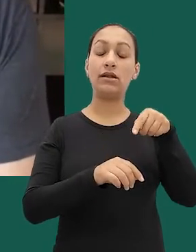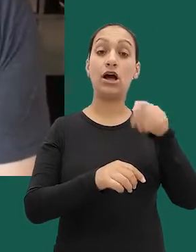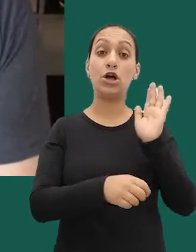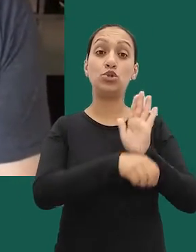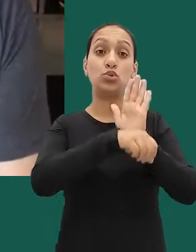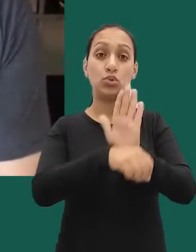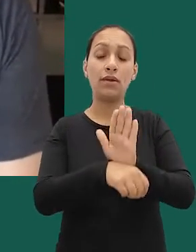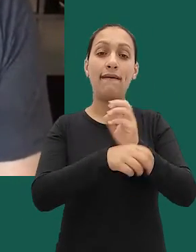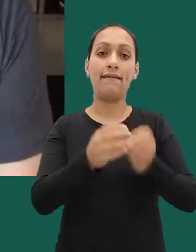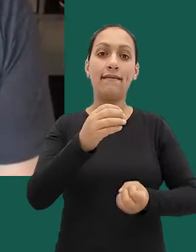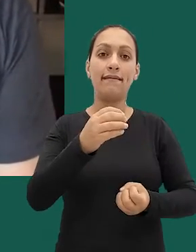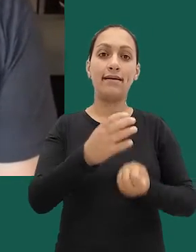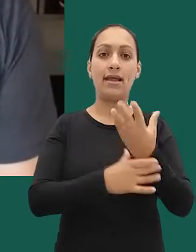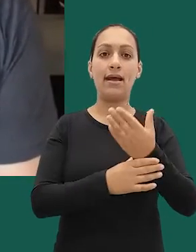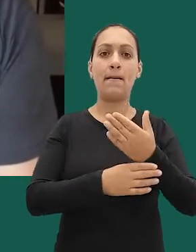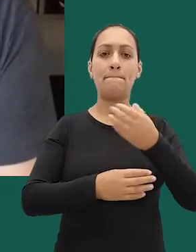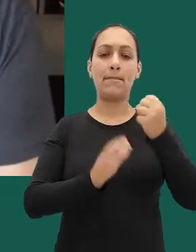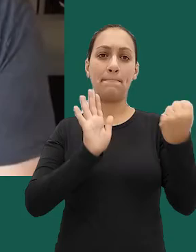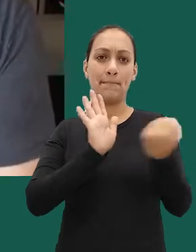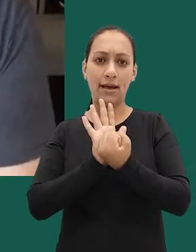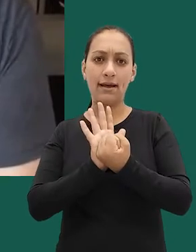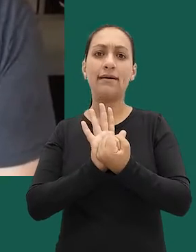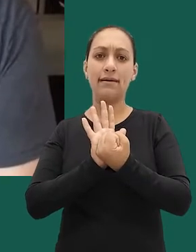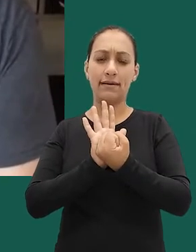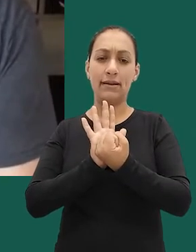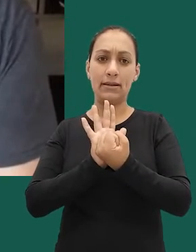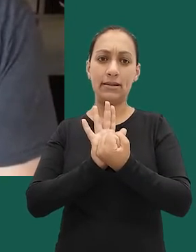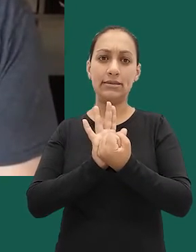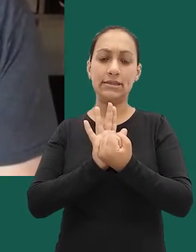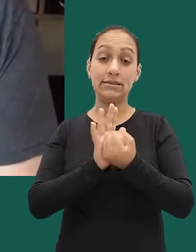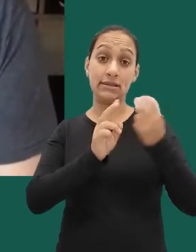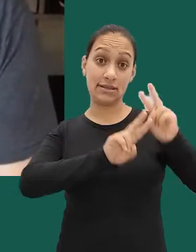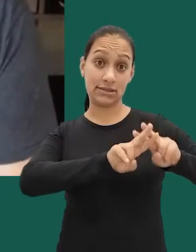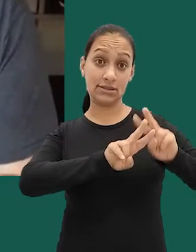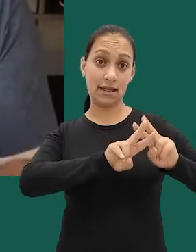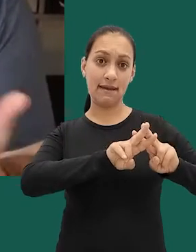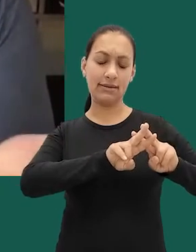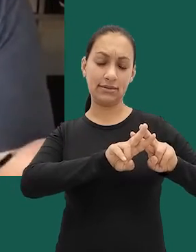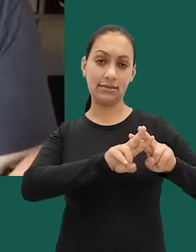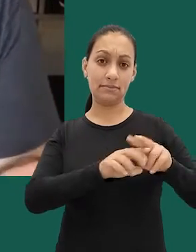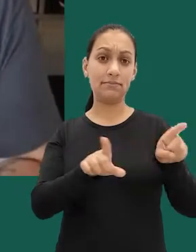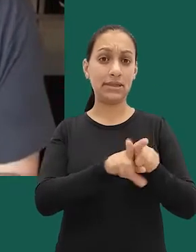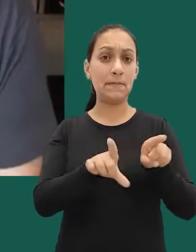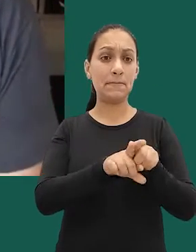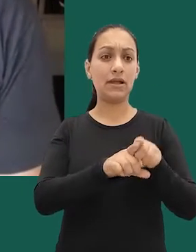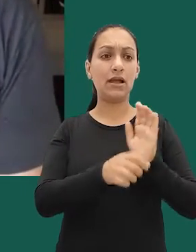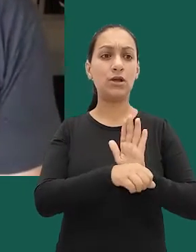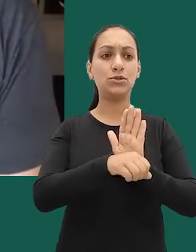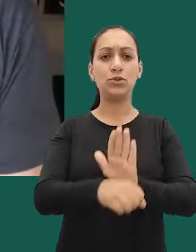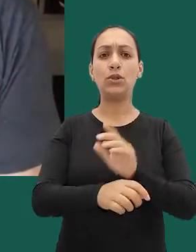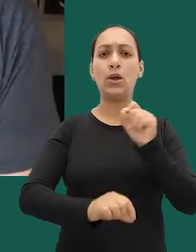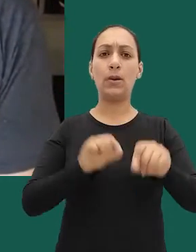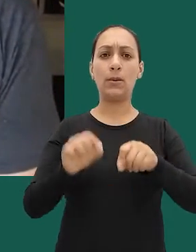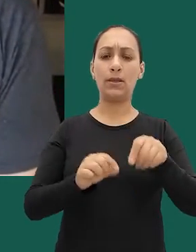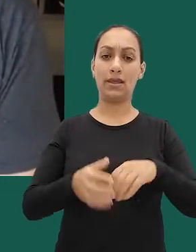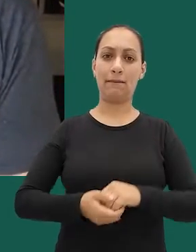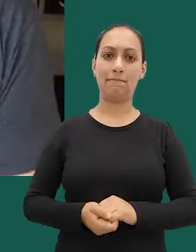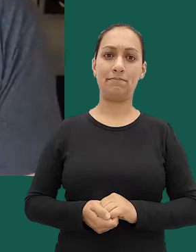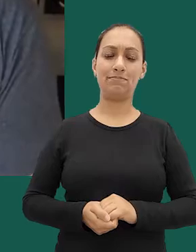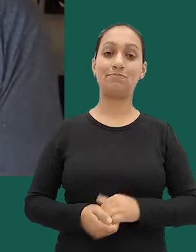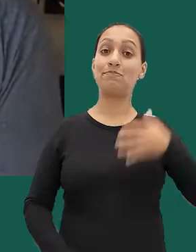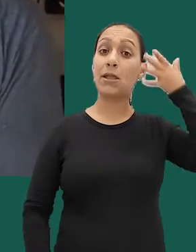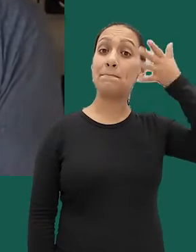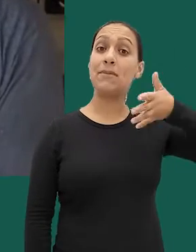você tem consistência, aprende as hashtags, mas também te ajuda a ser eu diria, um palestrante